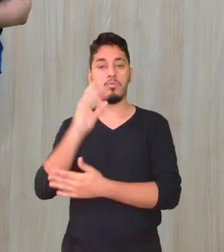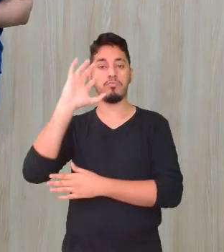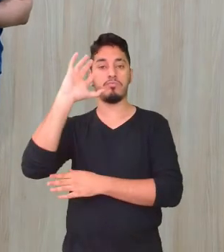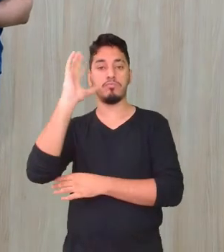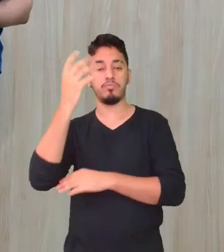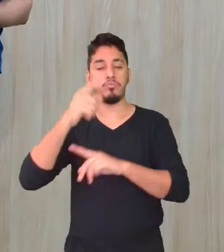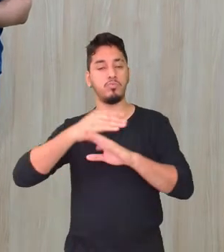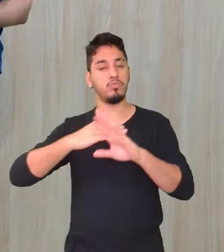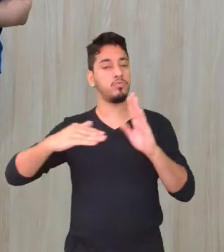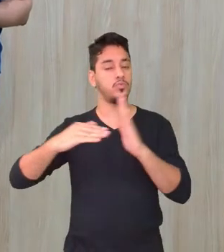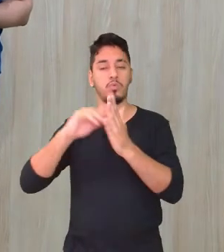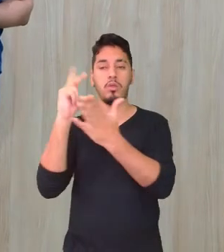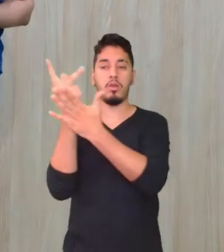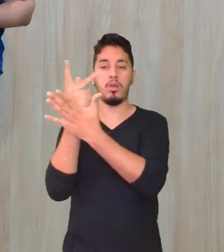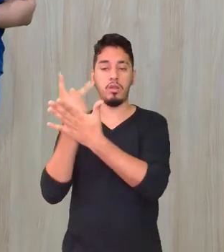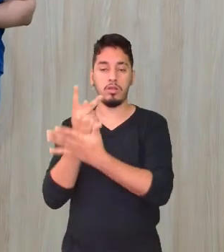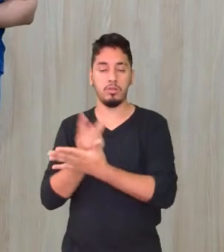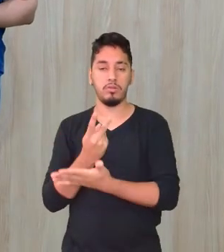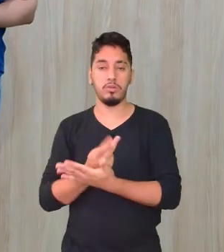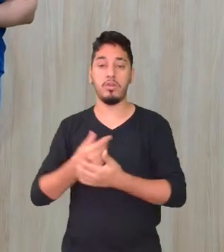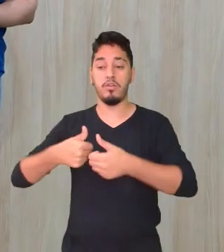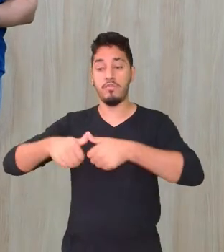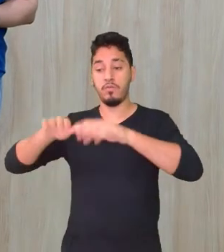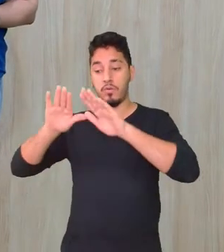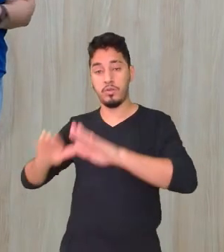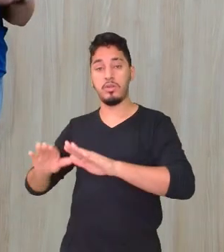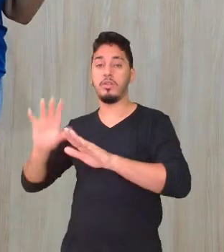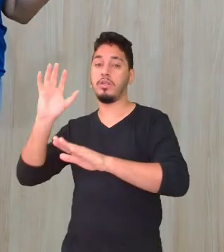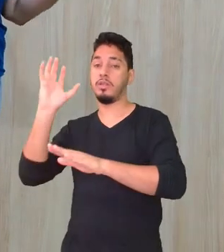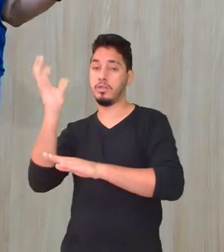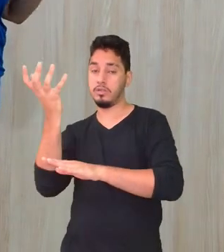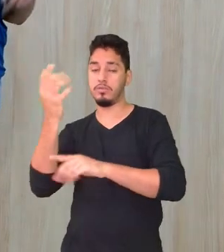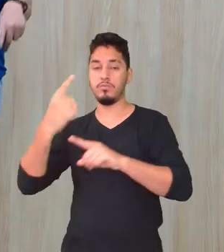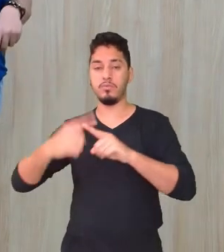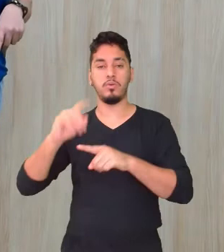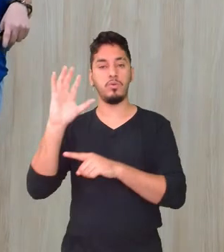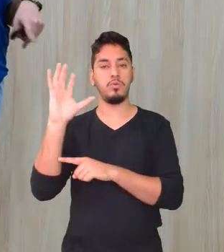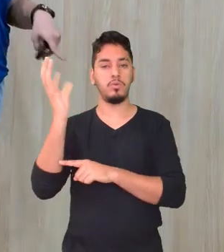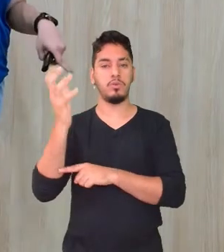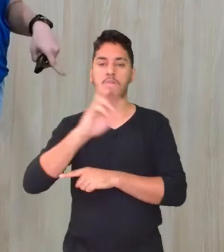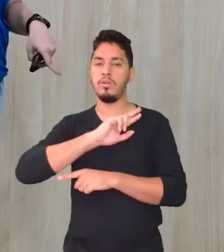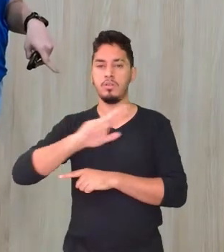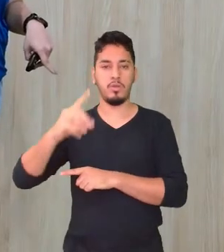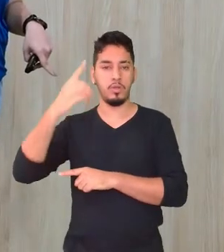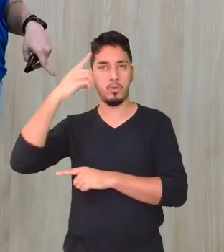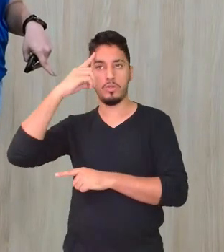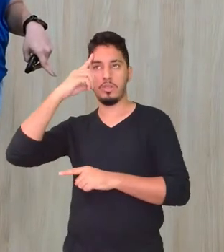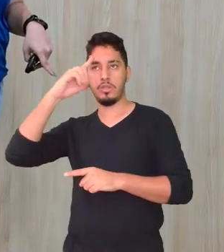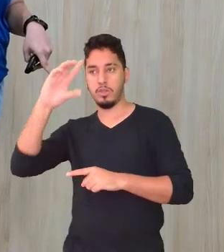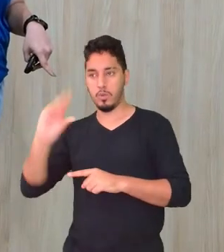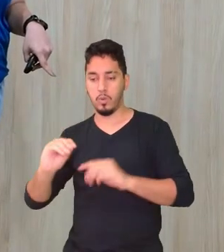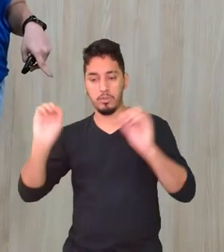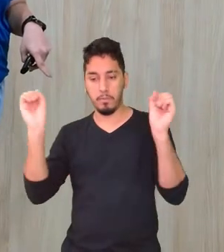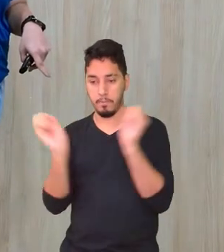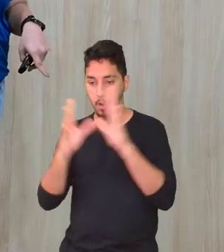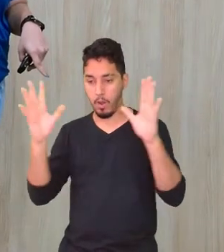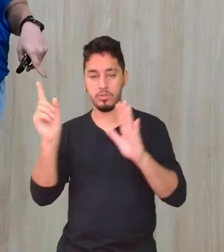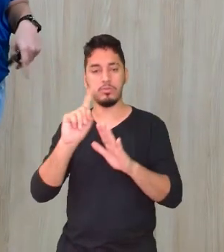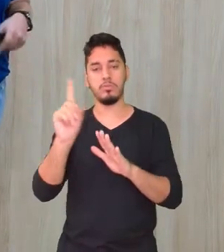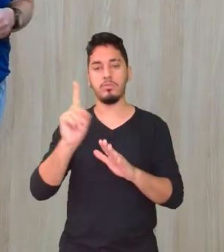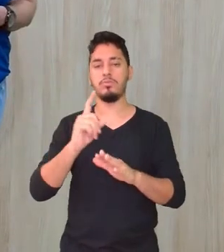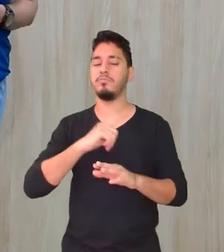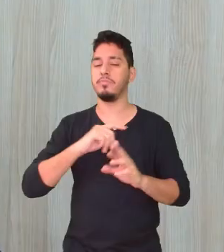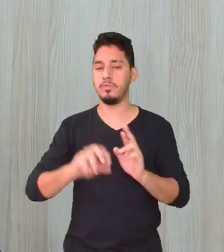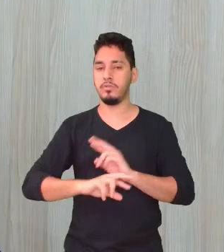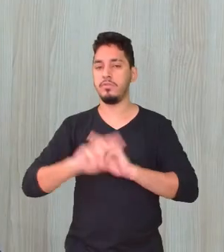todos, os fenômenos todos, ali se estabeleceu aquele tipo de clima. Porque o clima também não é estabelecido de um dia para a noite. Não, de né, forma alguma. prof? Aqui tem essa